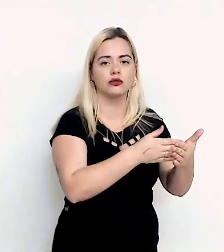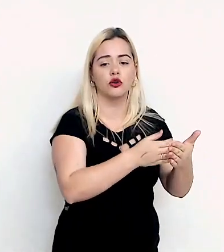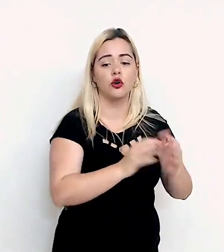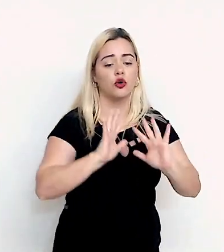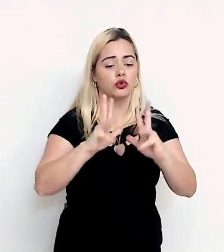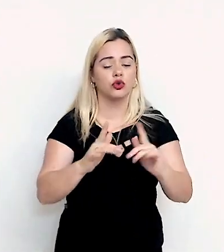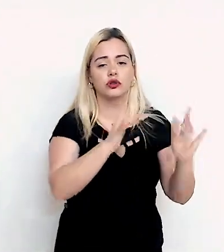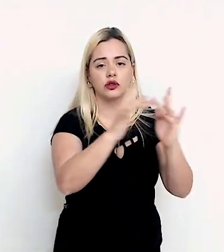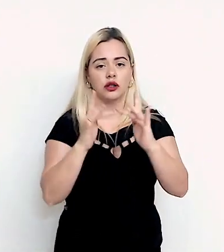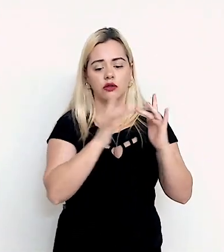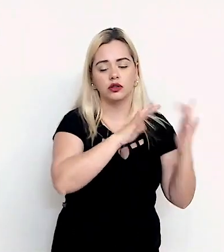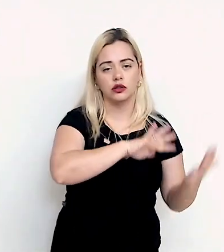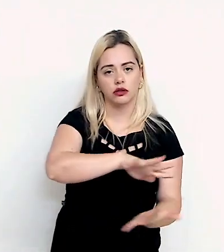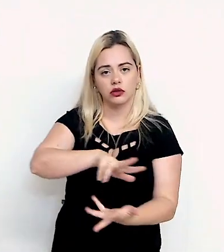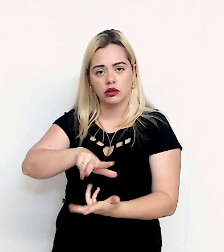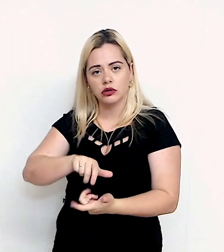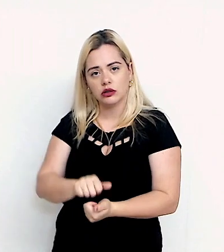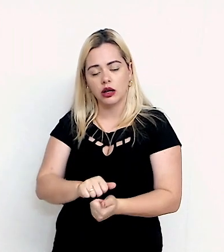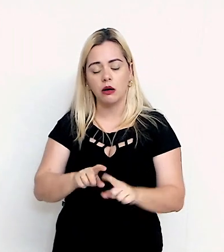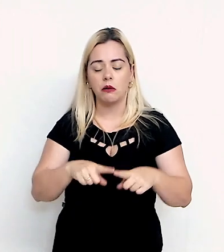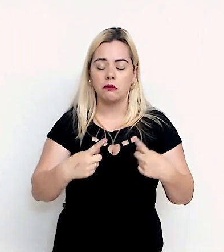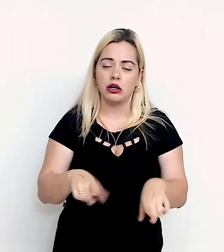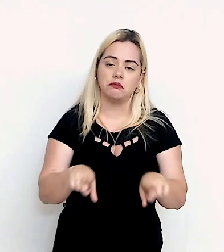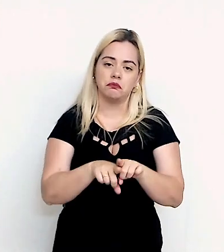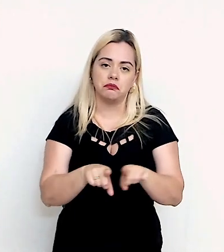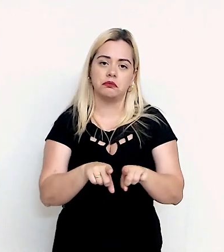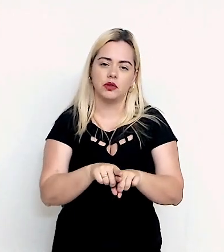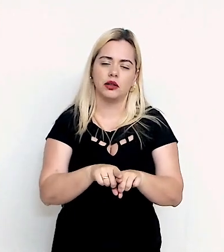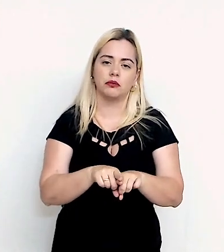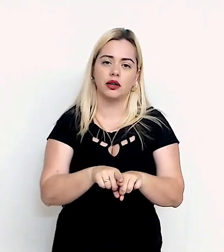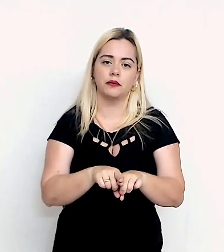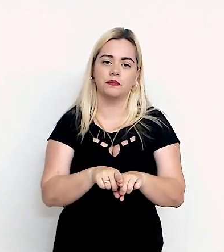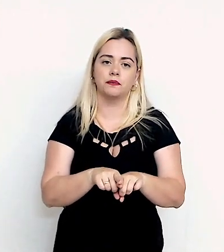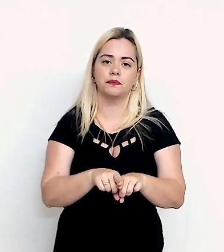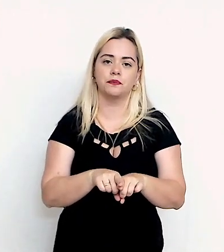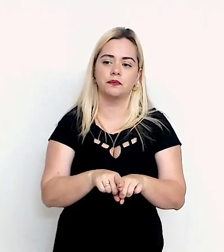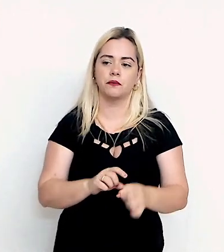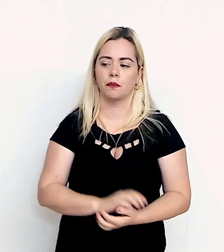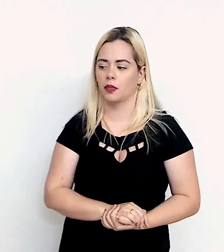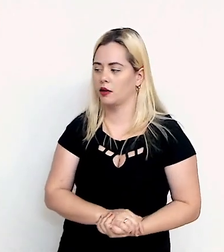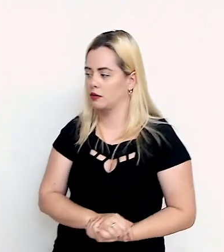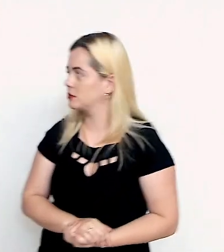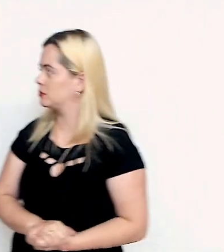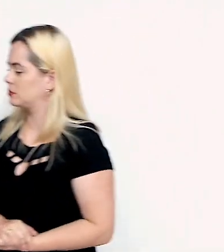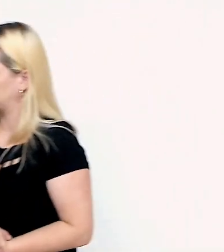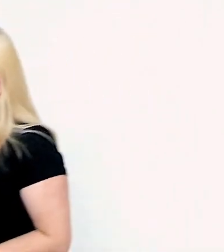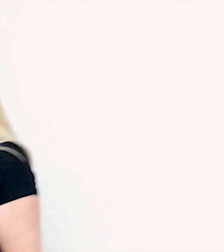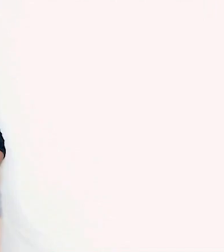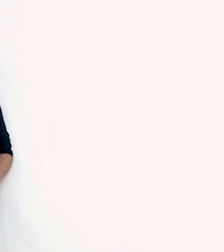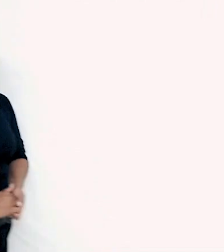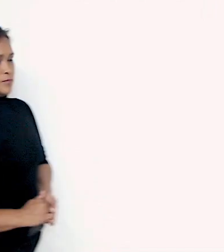com as negociações internacionais mas é também mas também com frequência temos